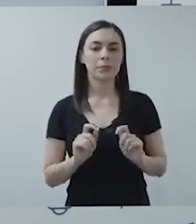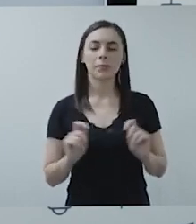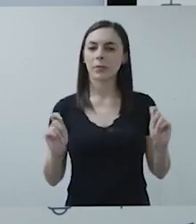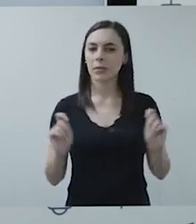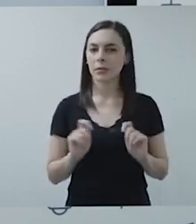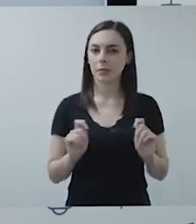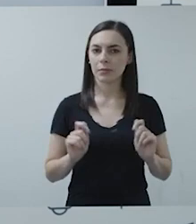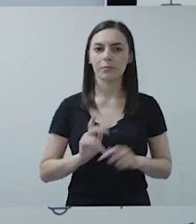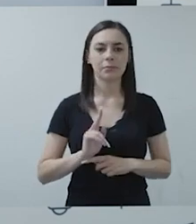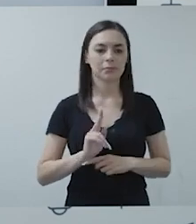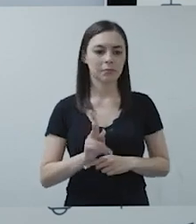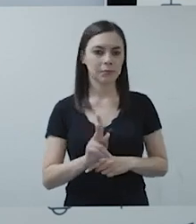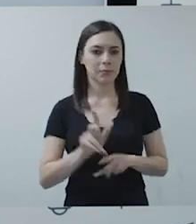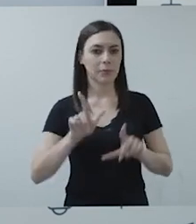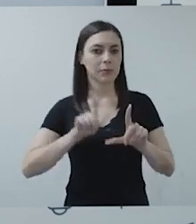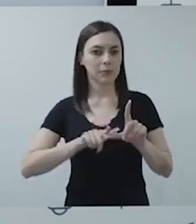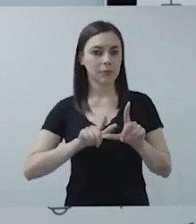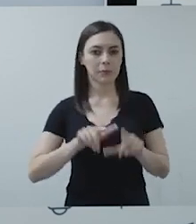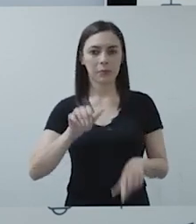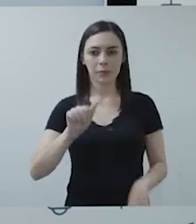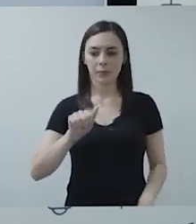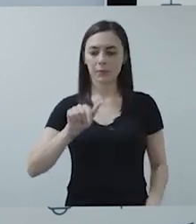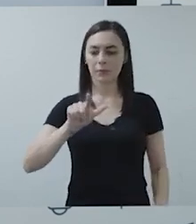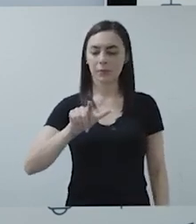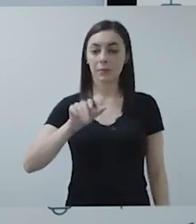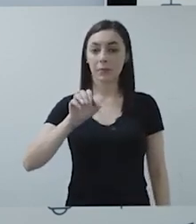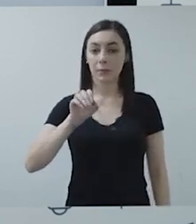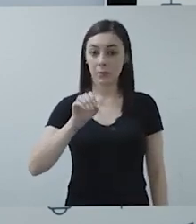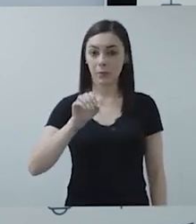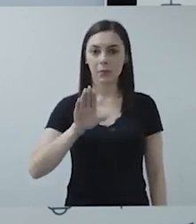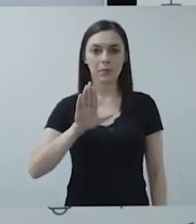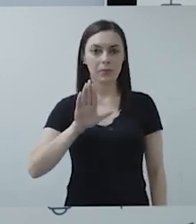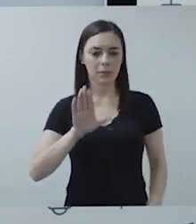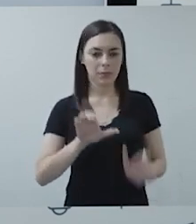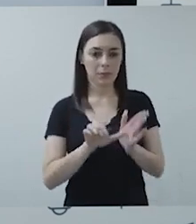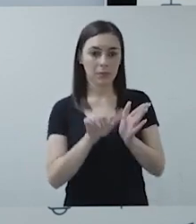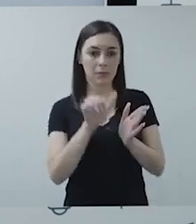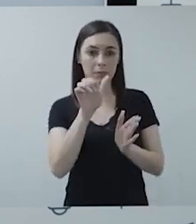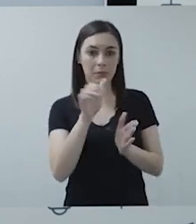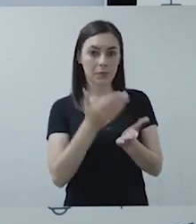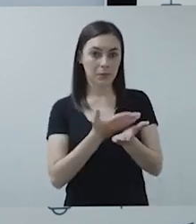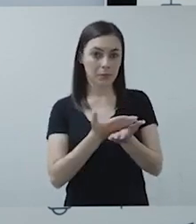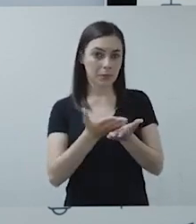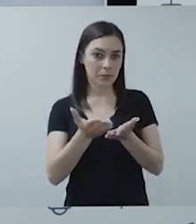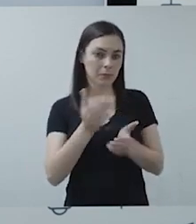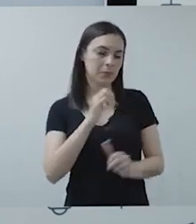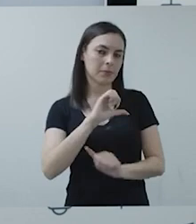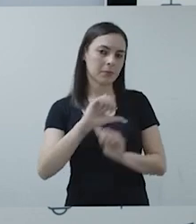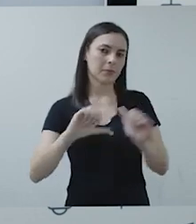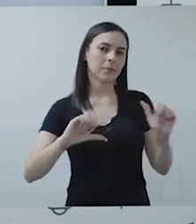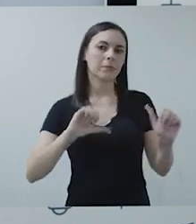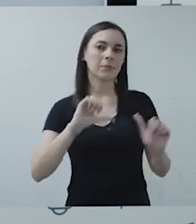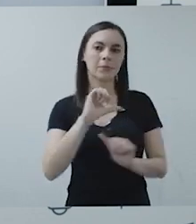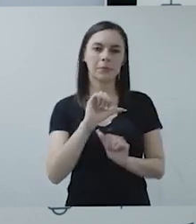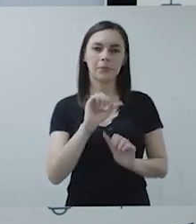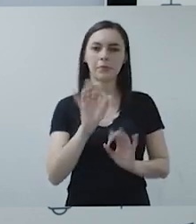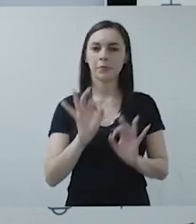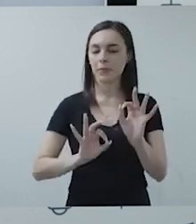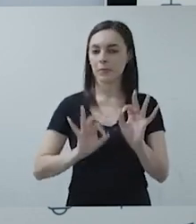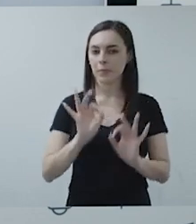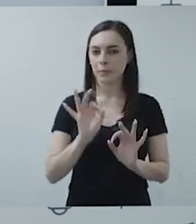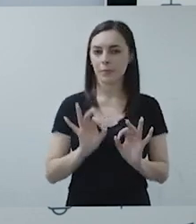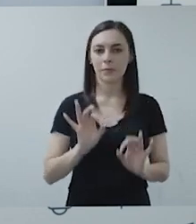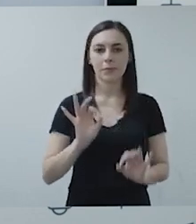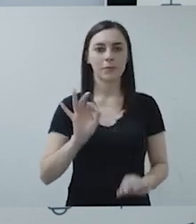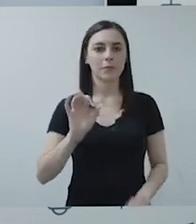podemos manter aqui essas três letras, mas nós temos que mudar a letra inicial para formar a